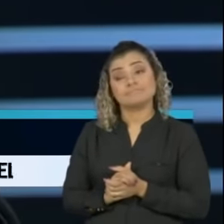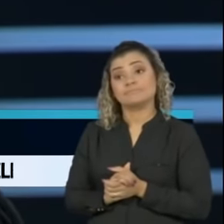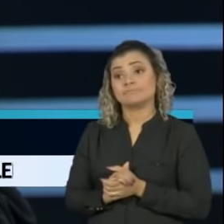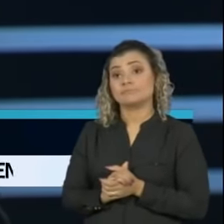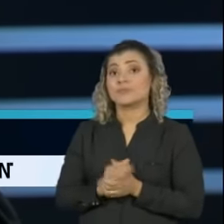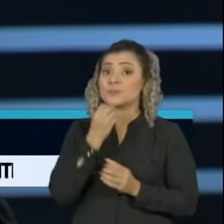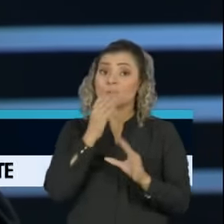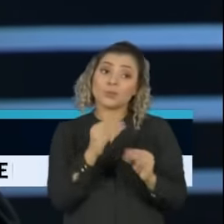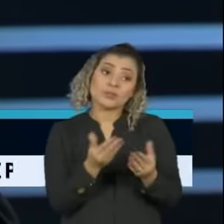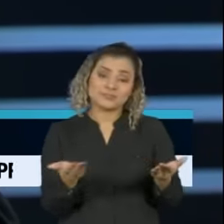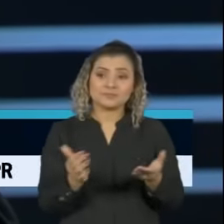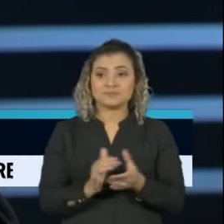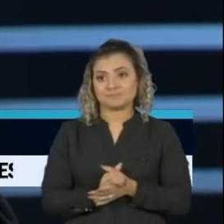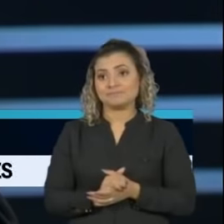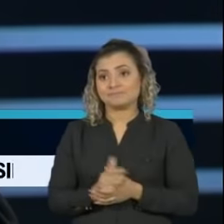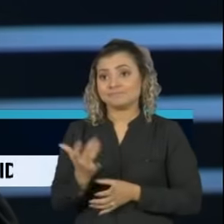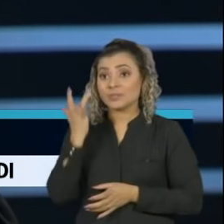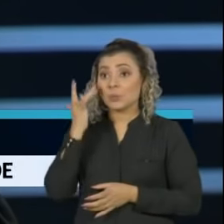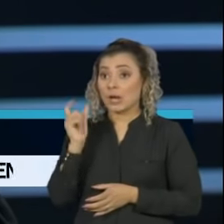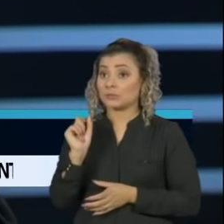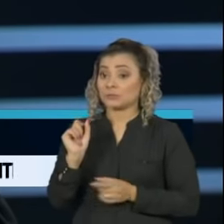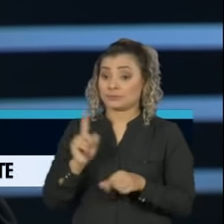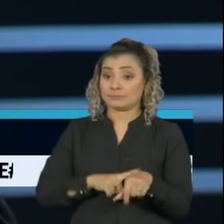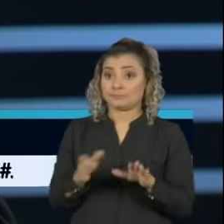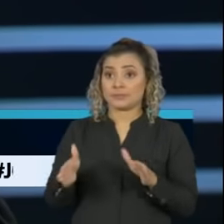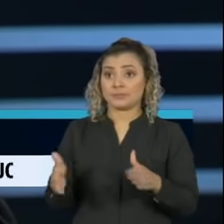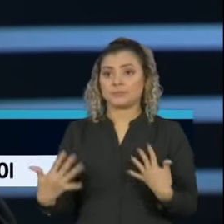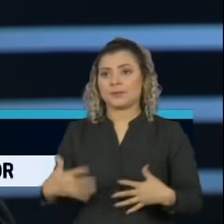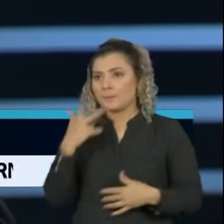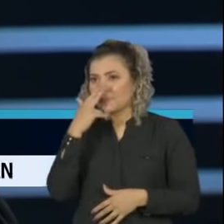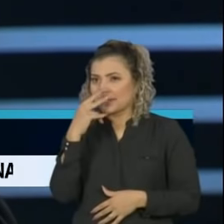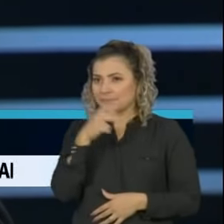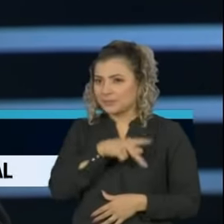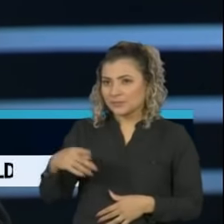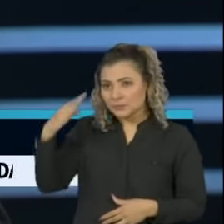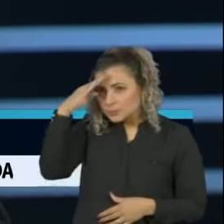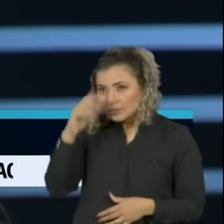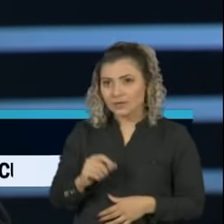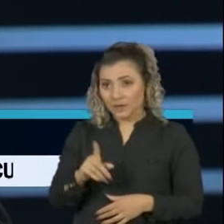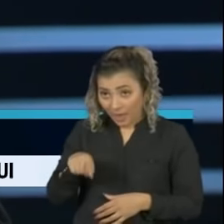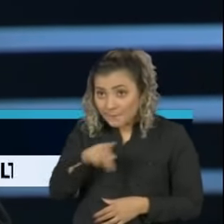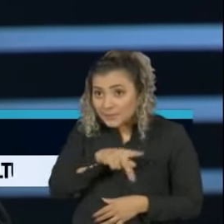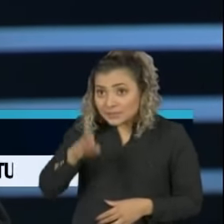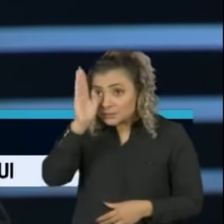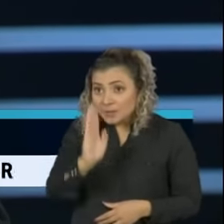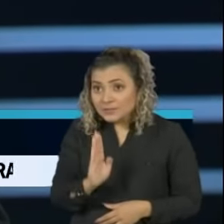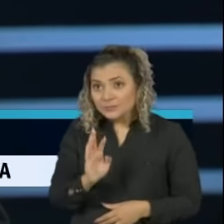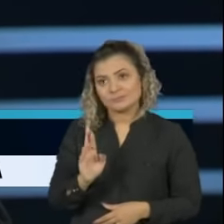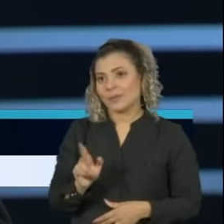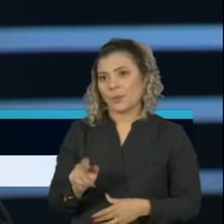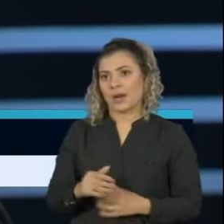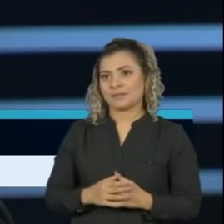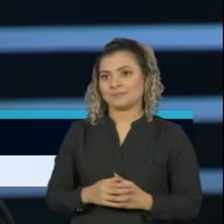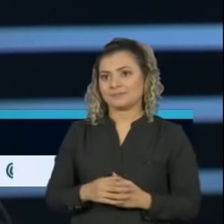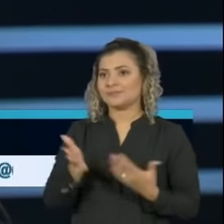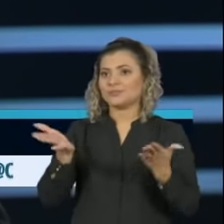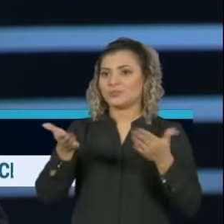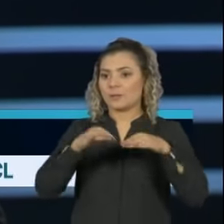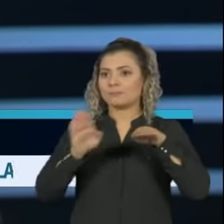Boa noite. Eu acho que a gente está numa situação assim que o Bolsonaro, ele não é mais o presidente do Brasil. Ele